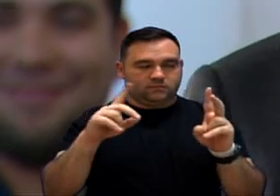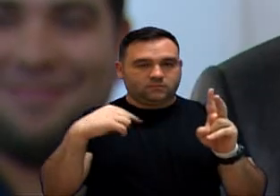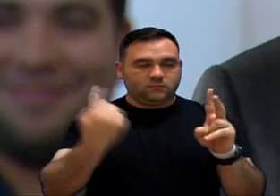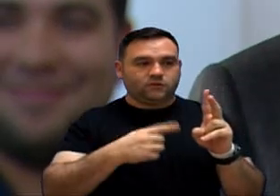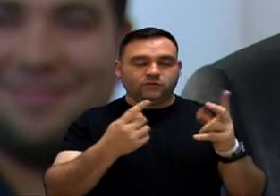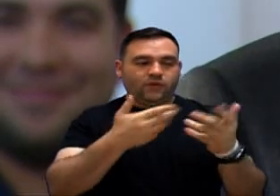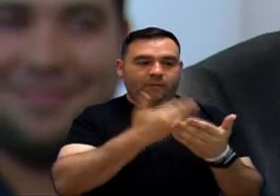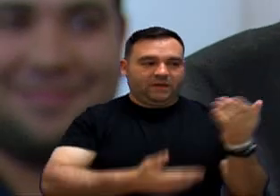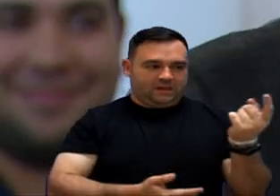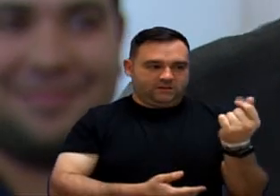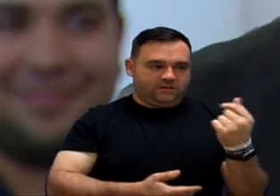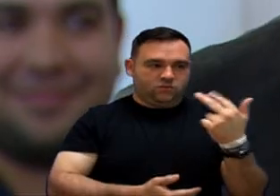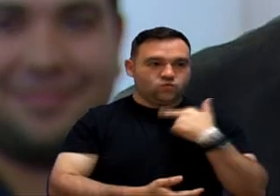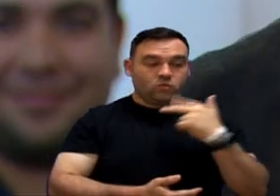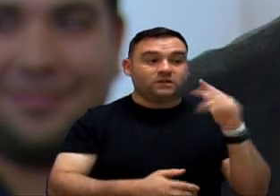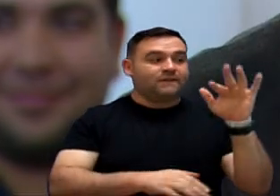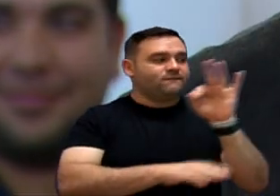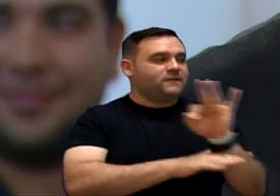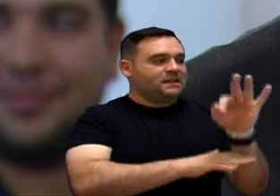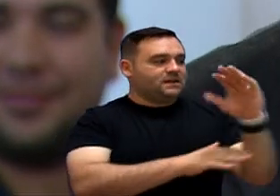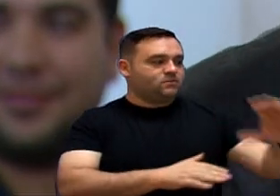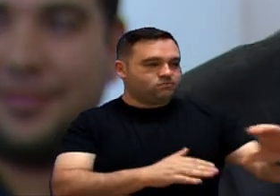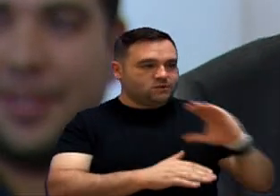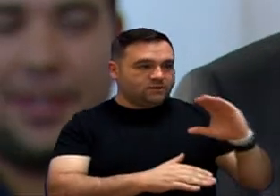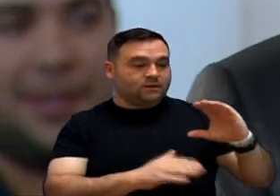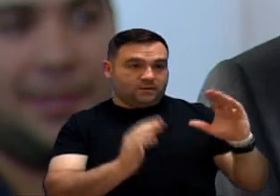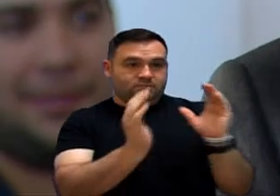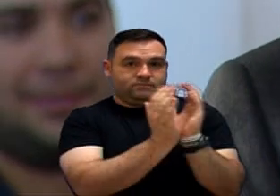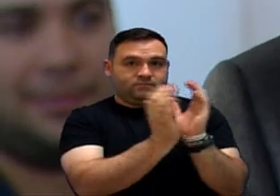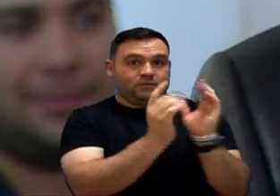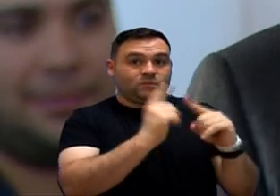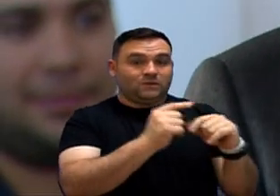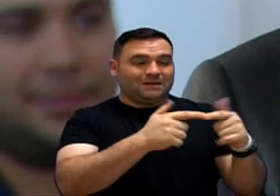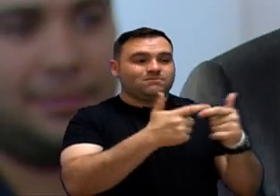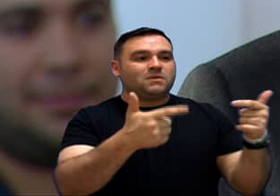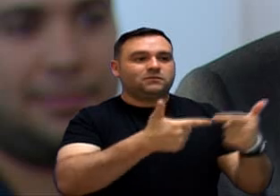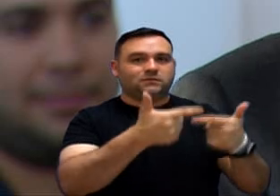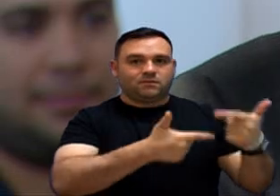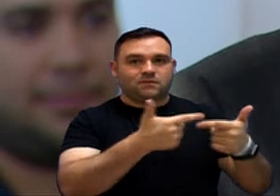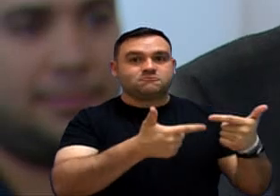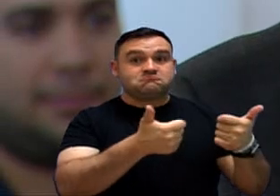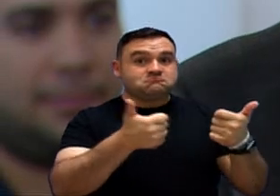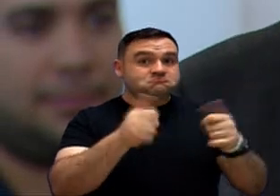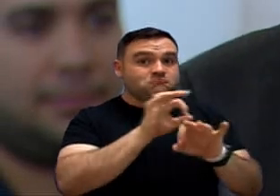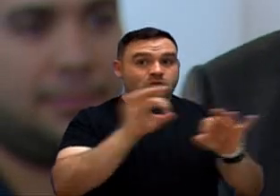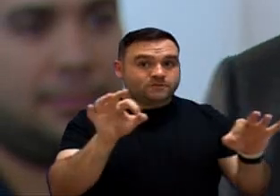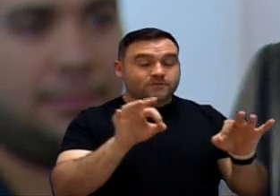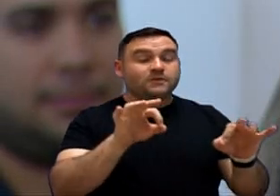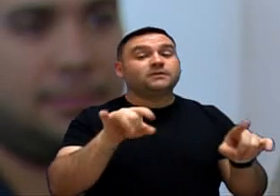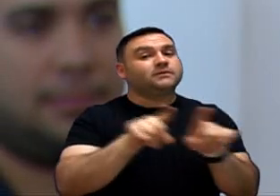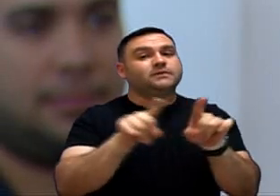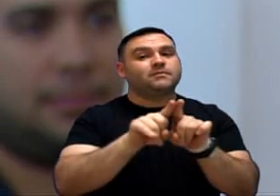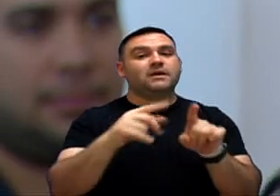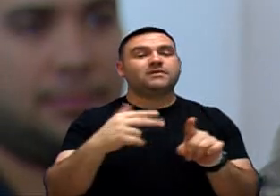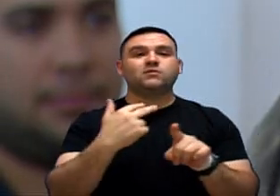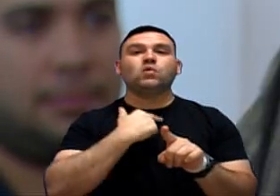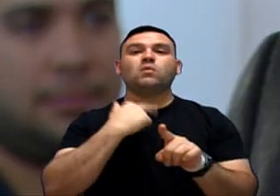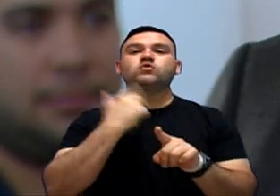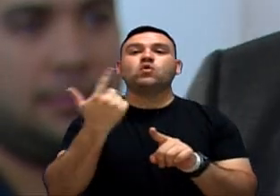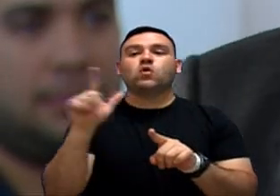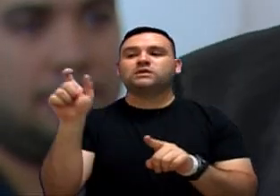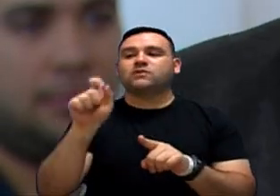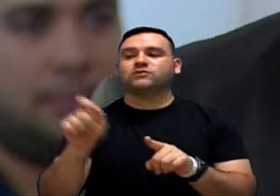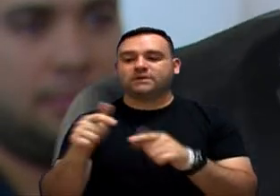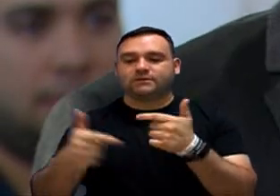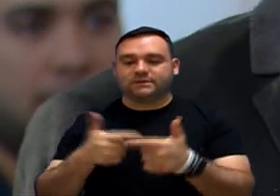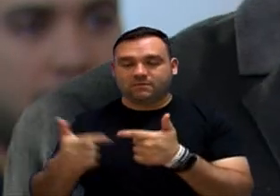podemos perder os recursos aí da esfera federal para a PAI e é uma expansão de serviço. É uma coisa boa. Também não podemos deixar outra instituição que também